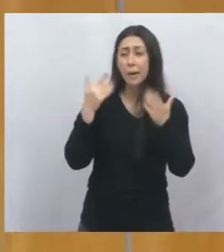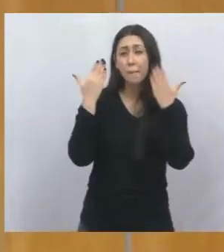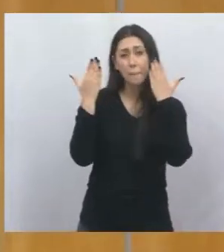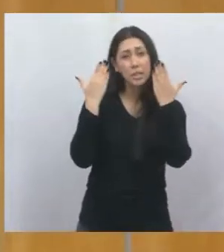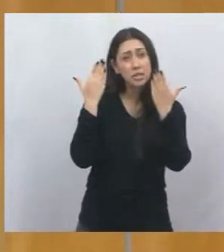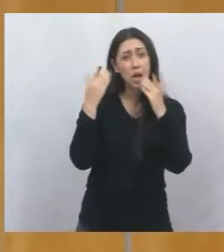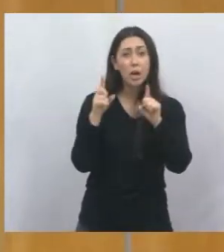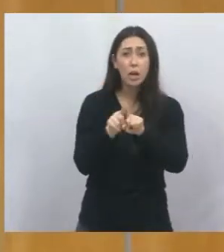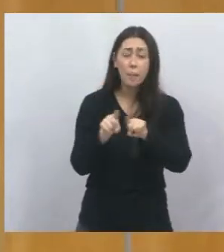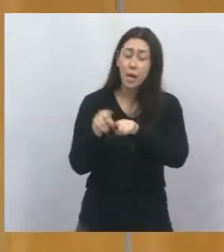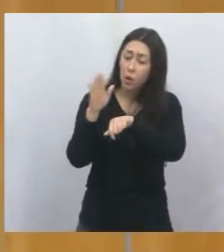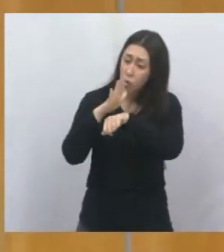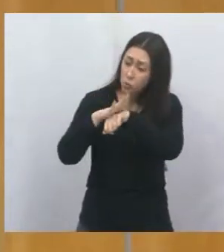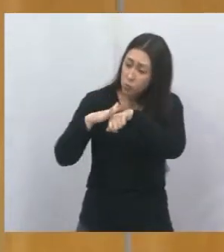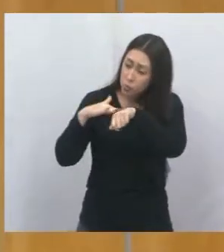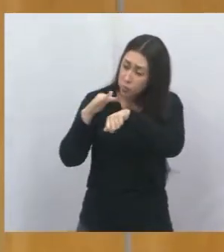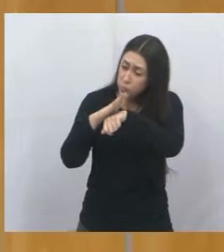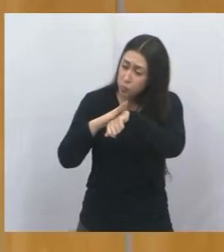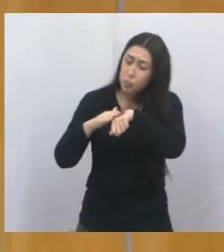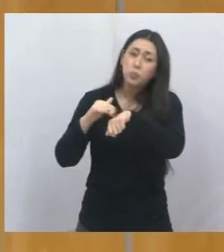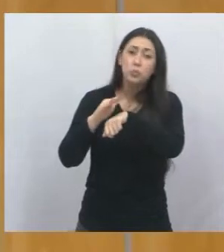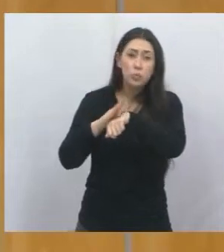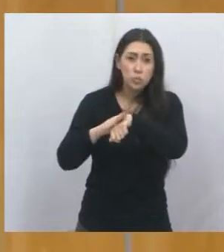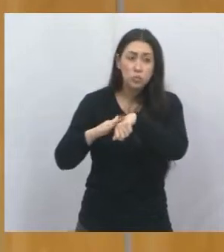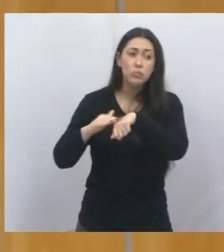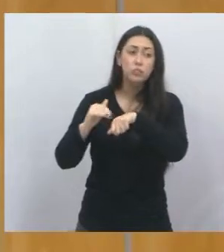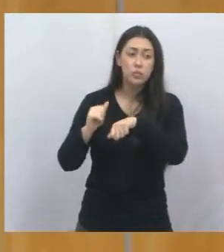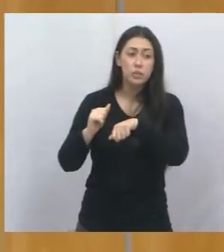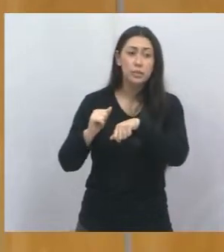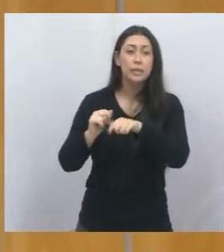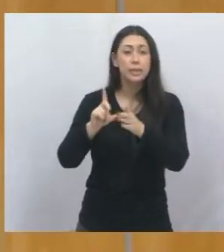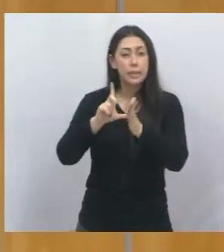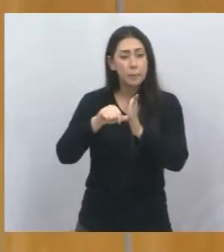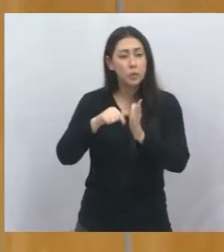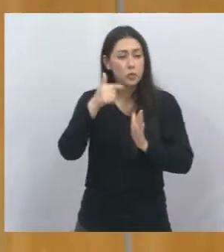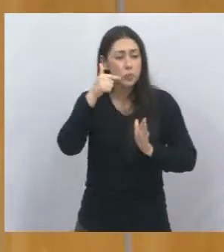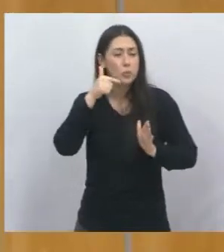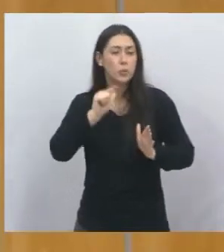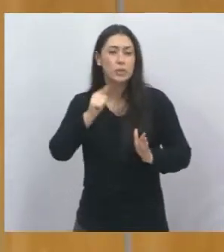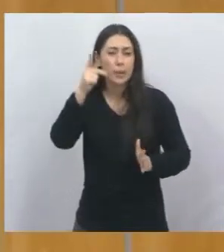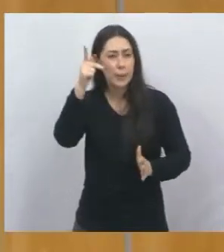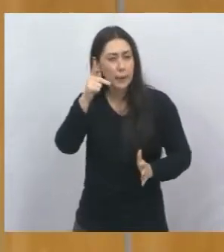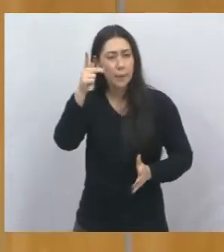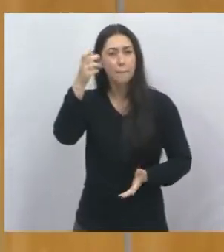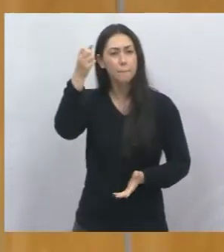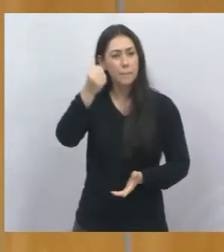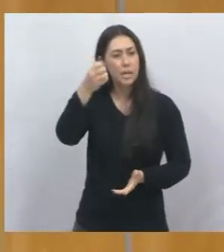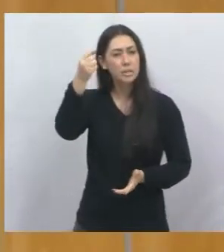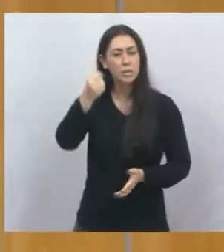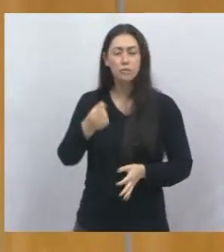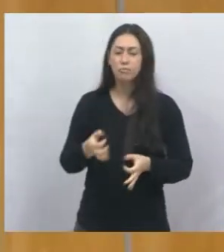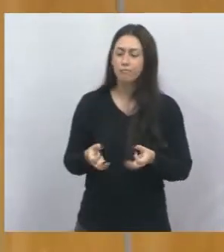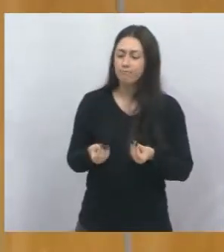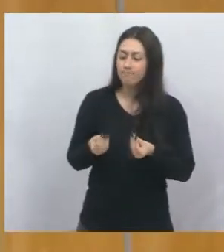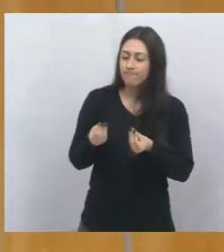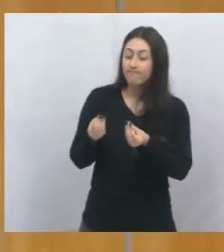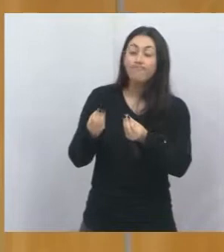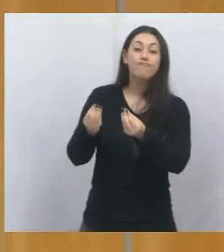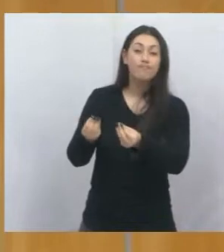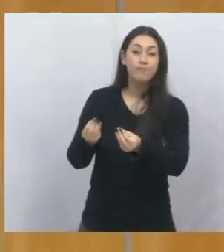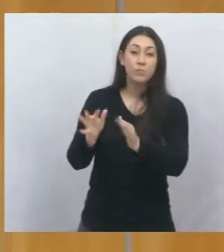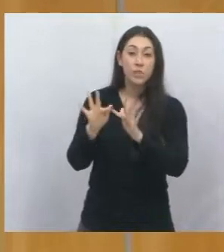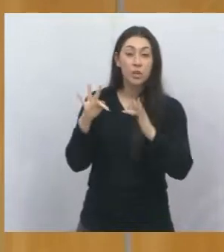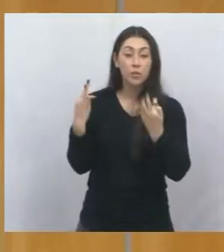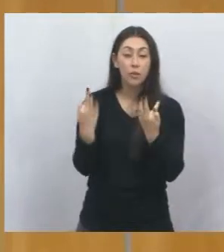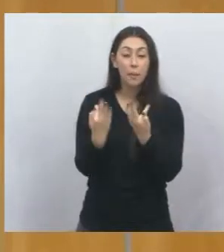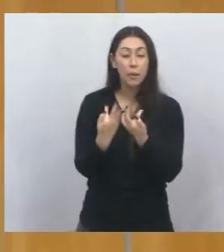amparo, de acolhimento, para, no seu final, conceder aí uma pensão para que essa